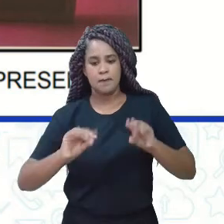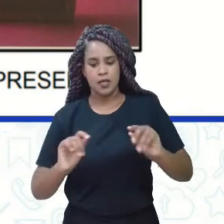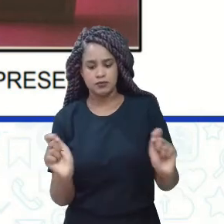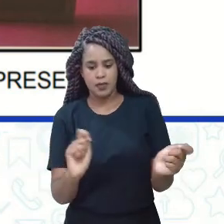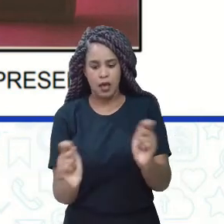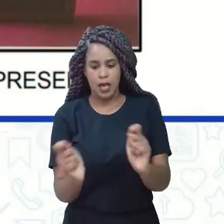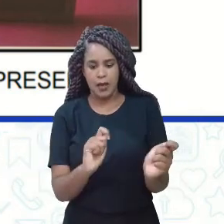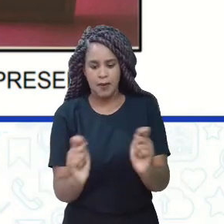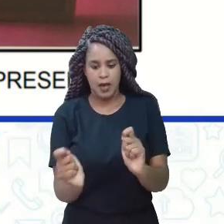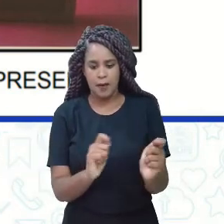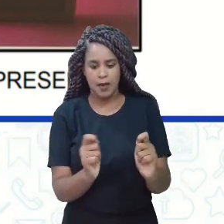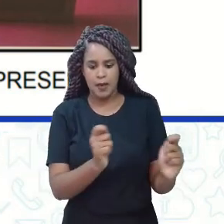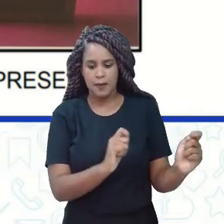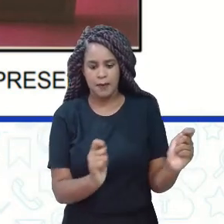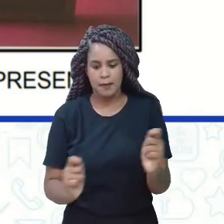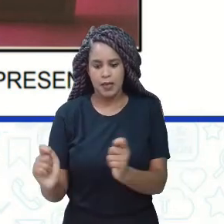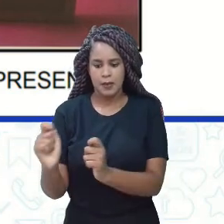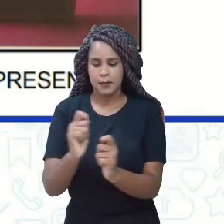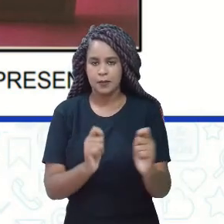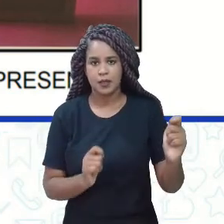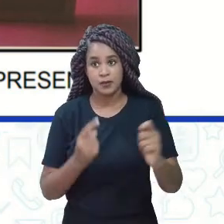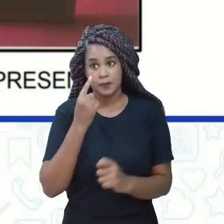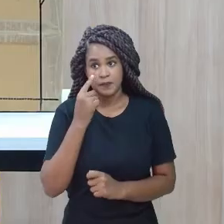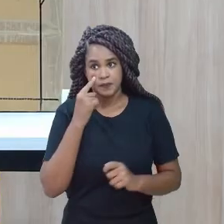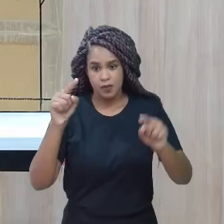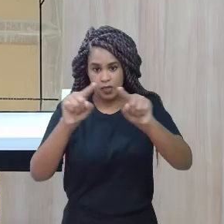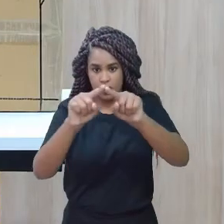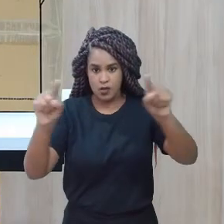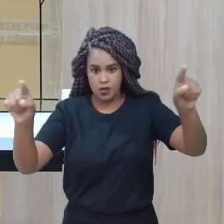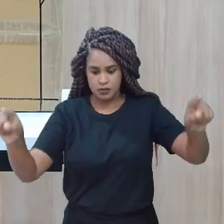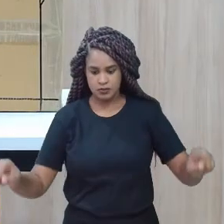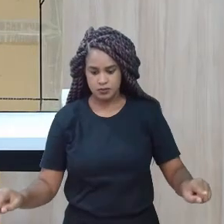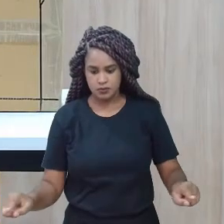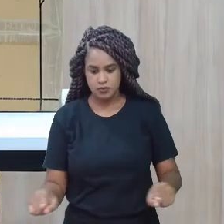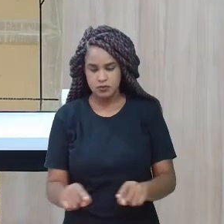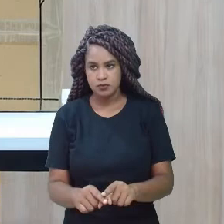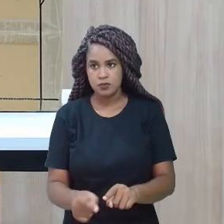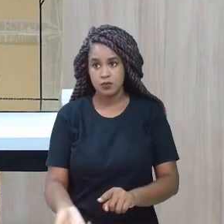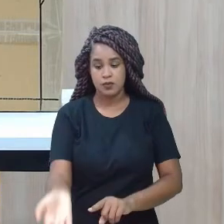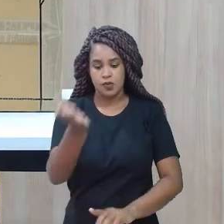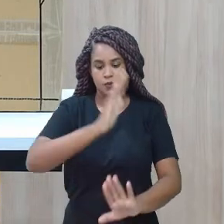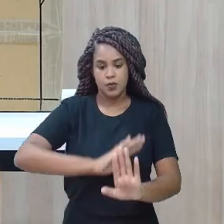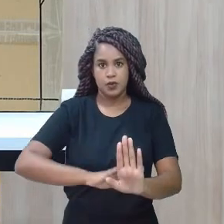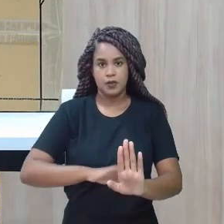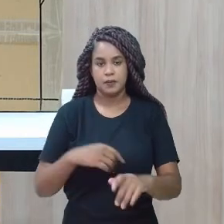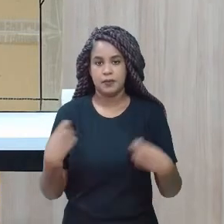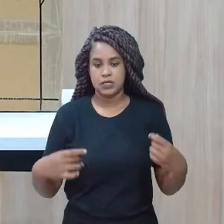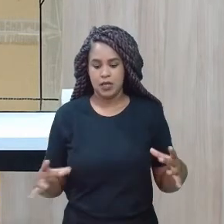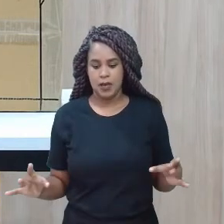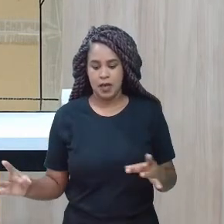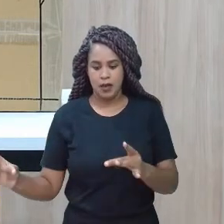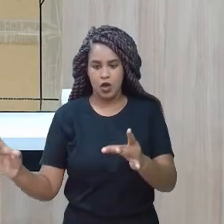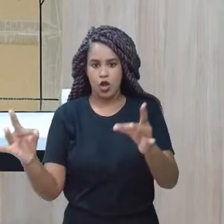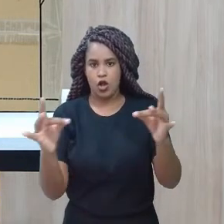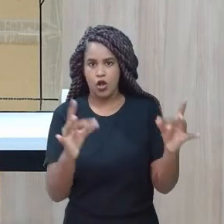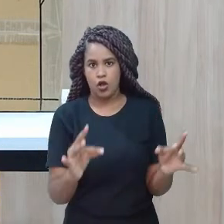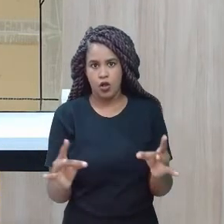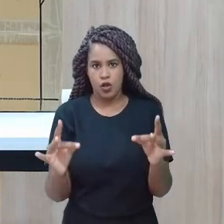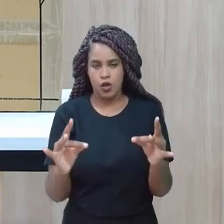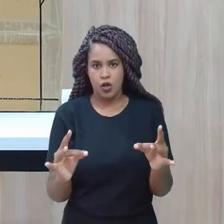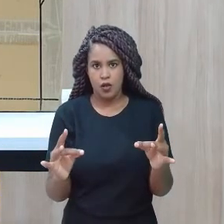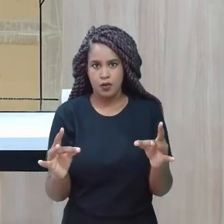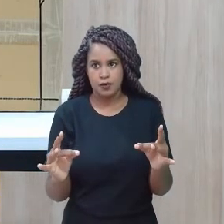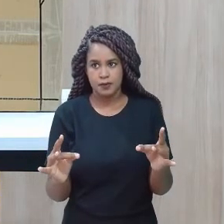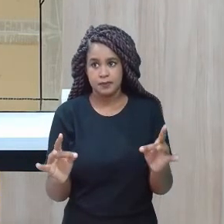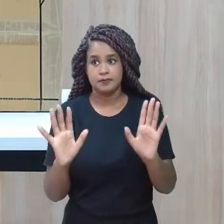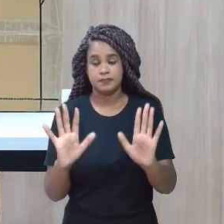o cenário, ele vai ficar colado, tá? Por dentro do papel, ele fica coladinho, ok? O